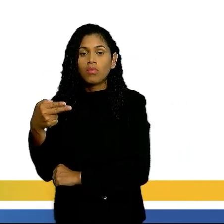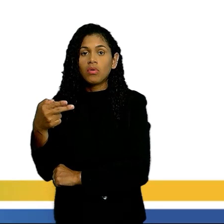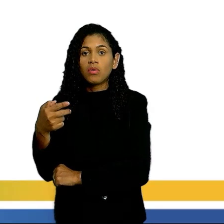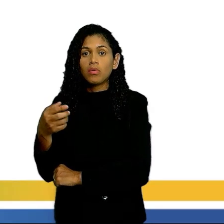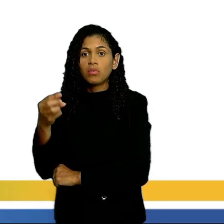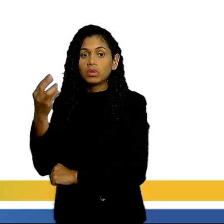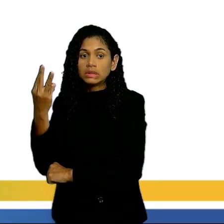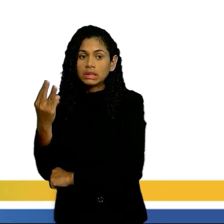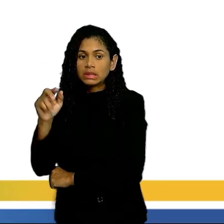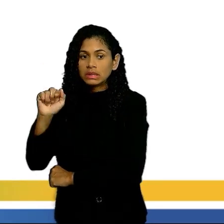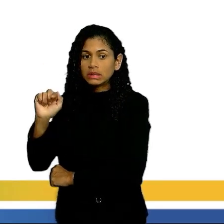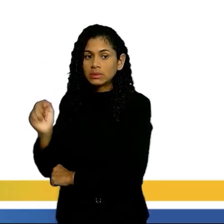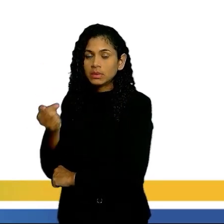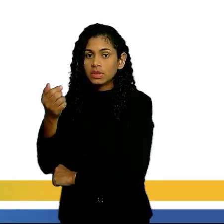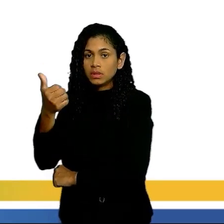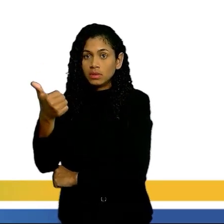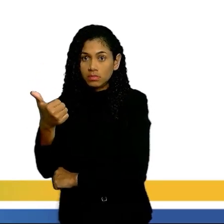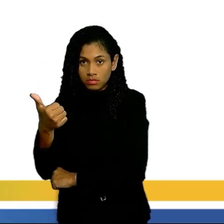3.106 vezes